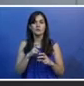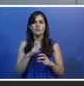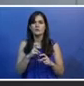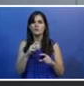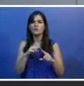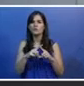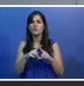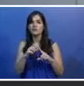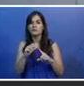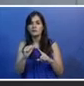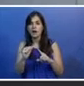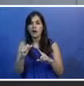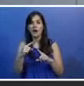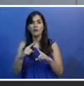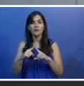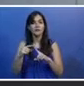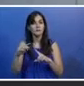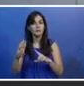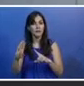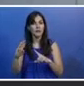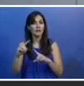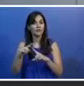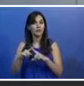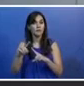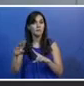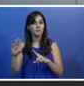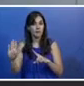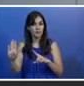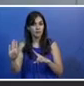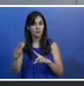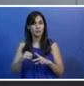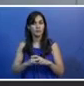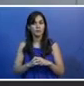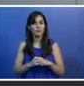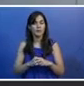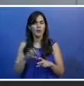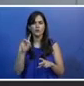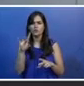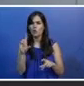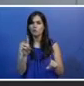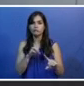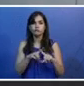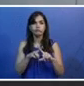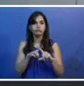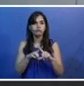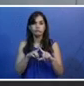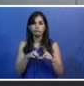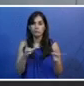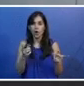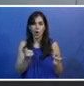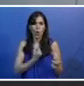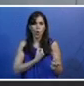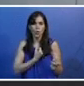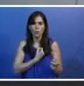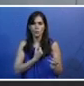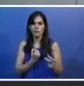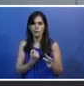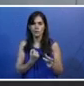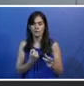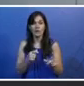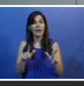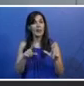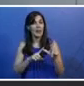B vezes B. Eu tenho apenas multiplicação de números